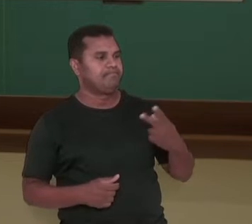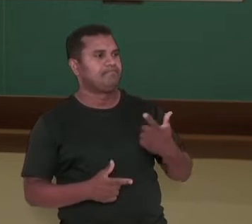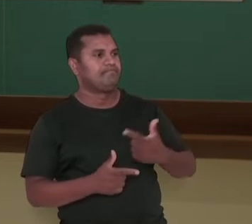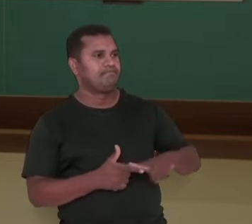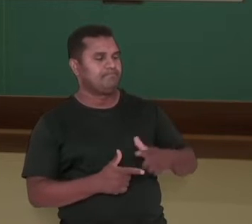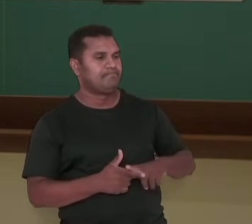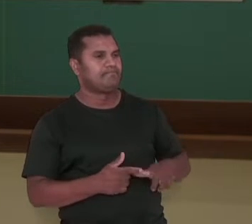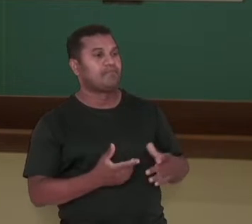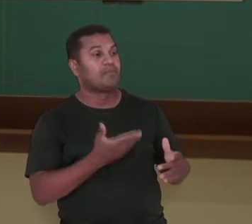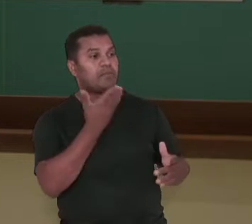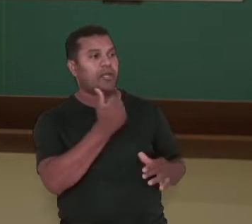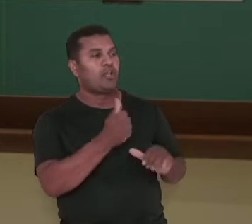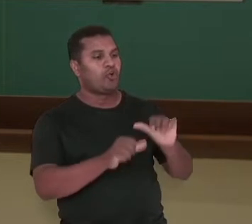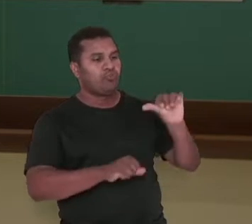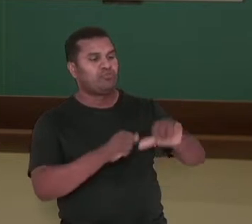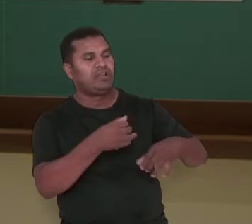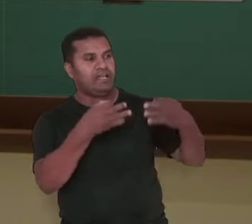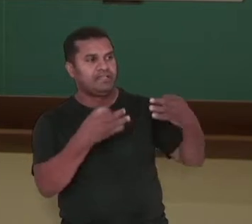atitudes vocês tomam ou não.